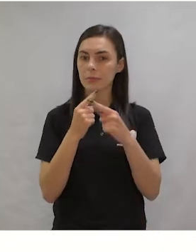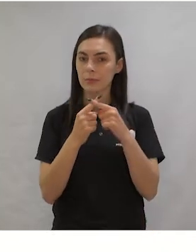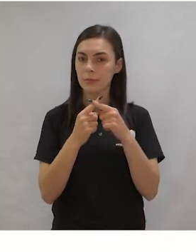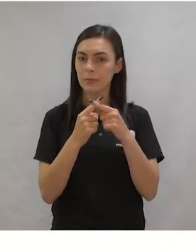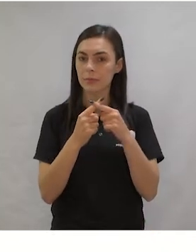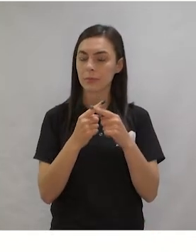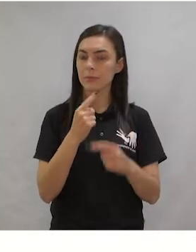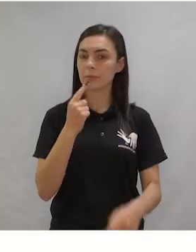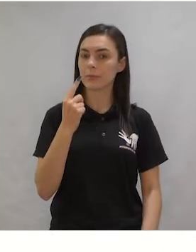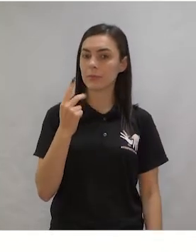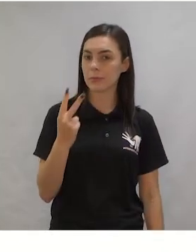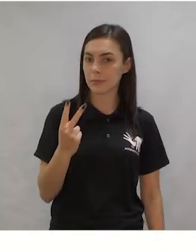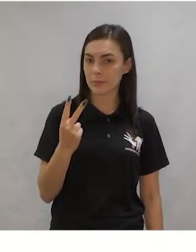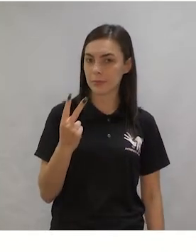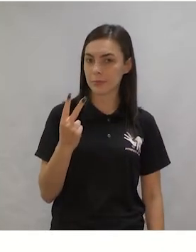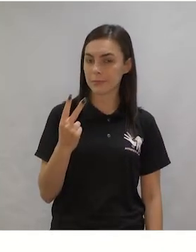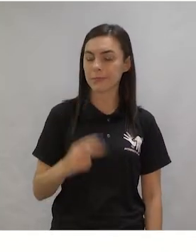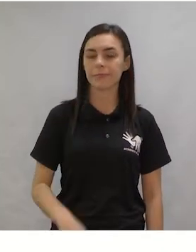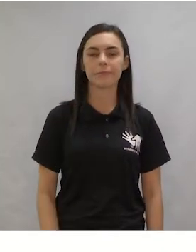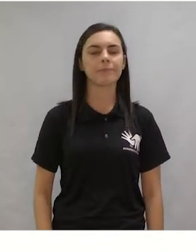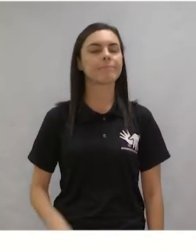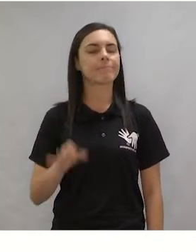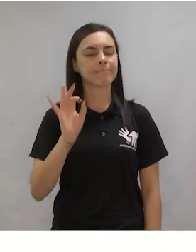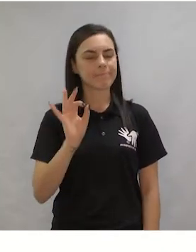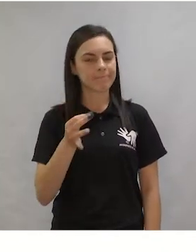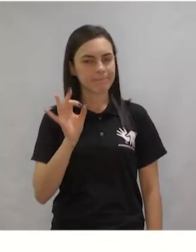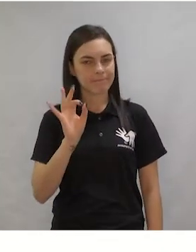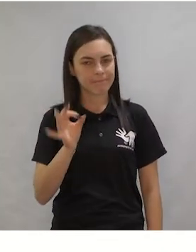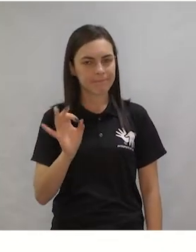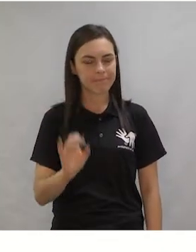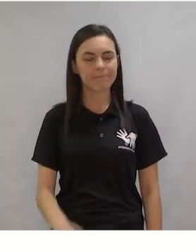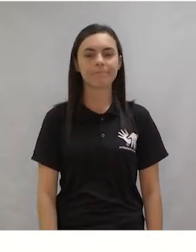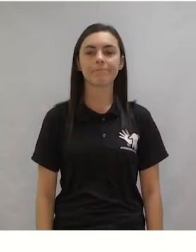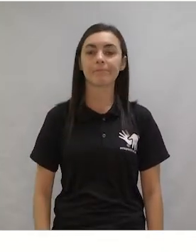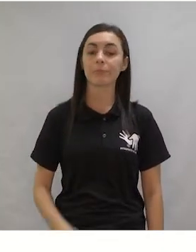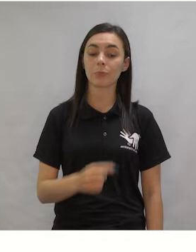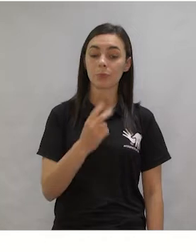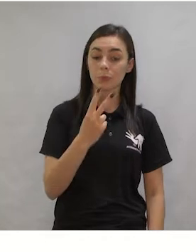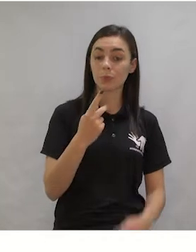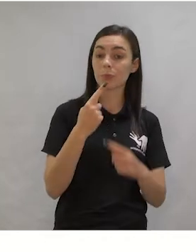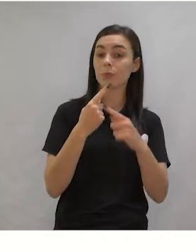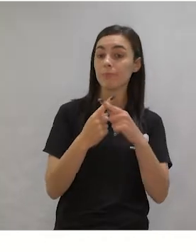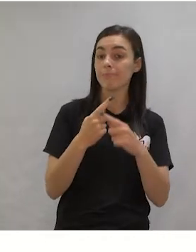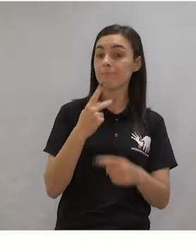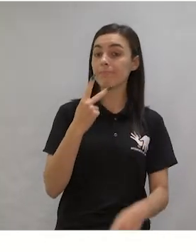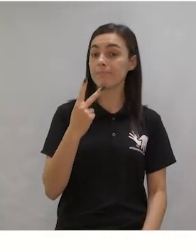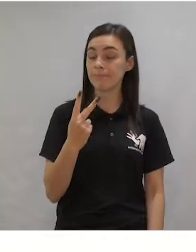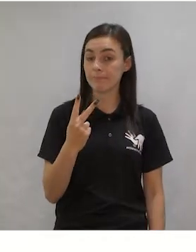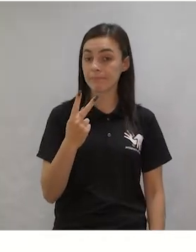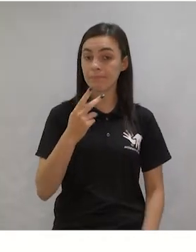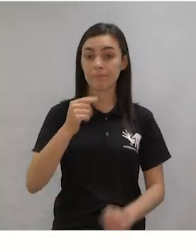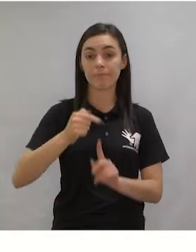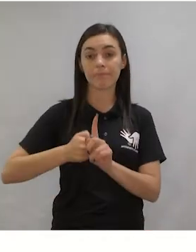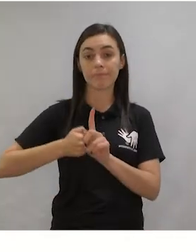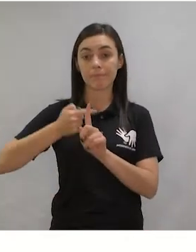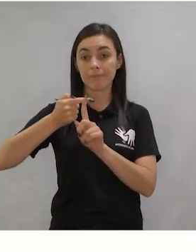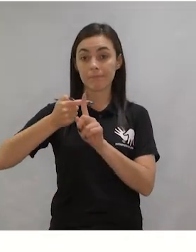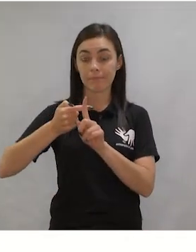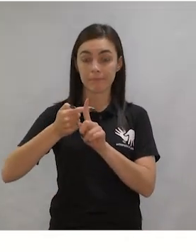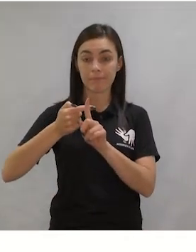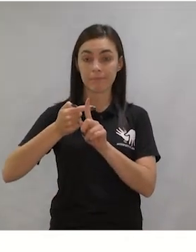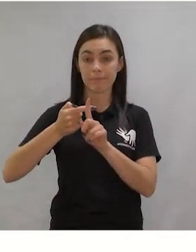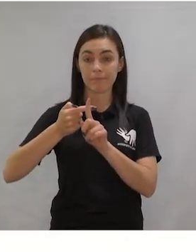2 vezes 2, muito bem. Então, 2 vezes 2